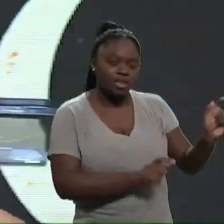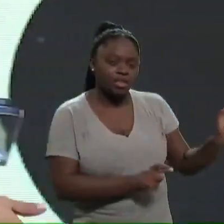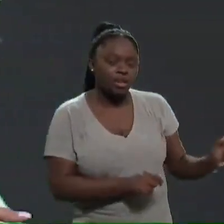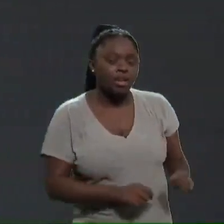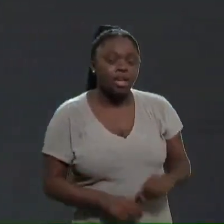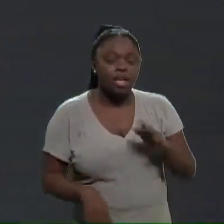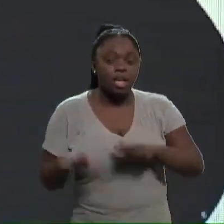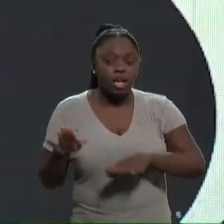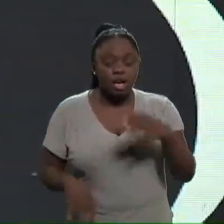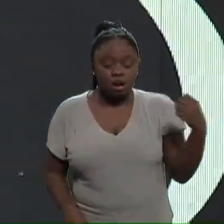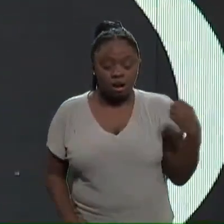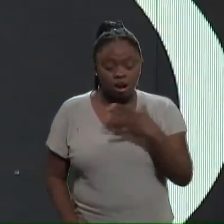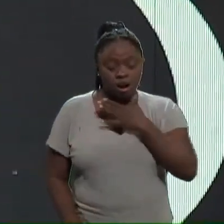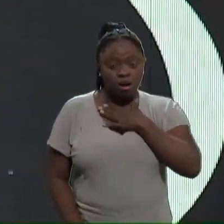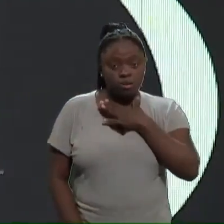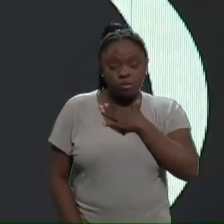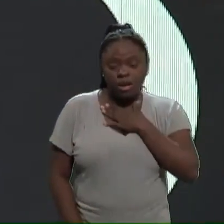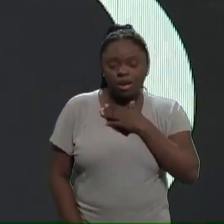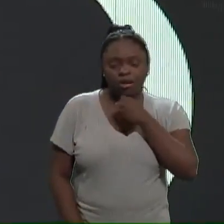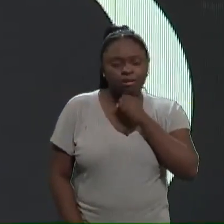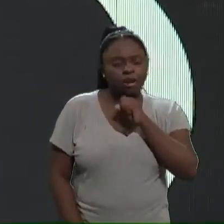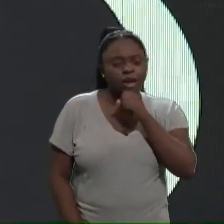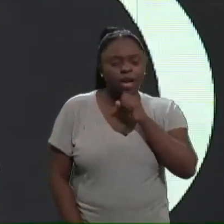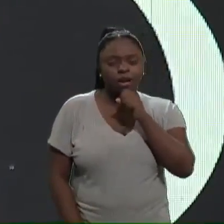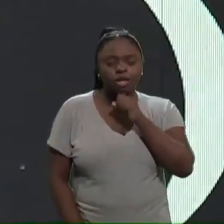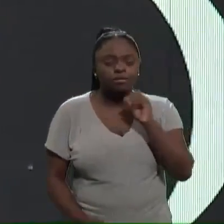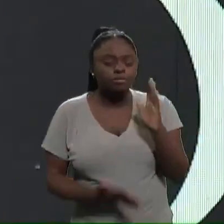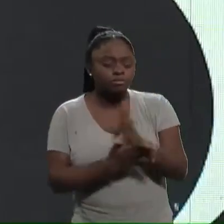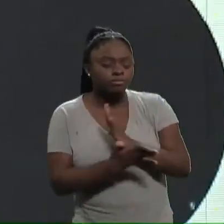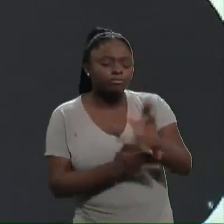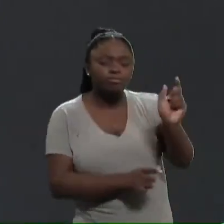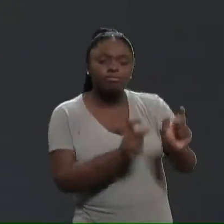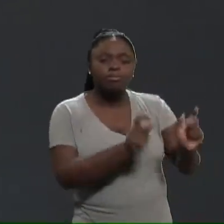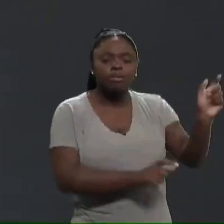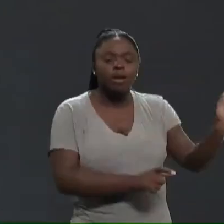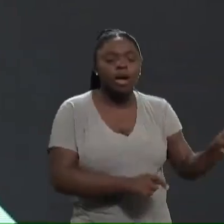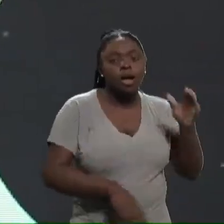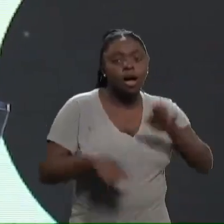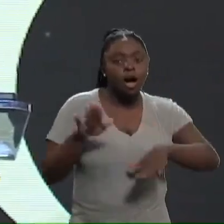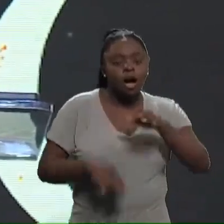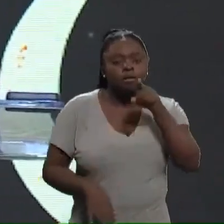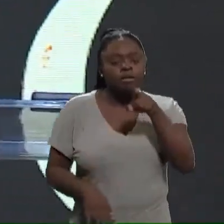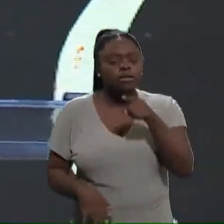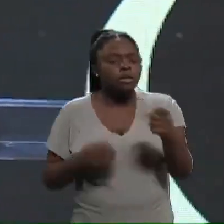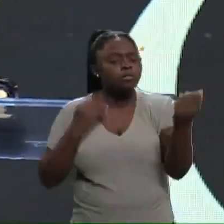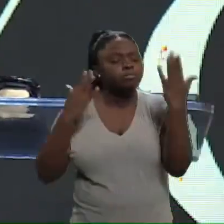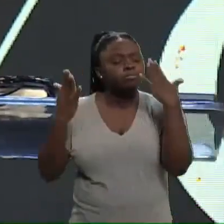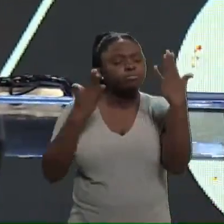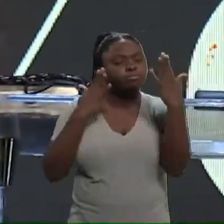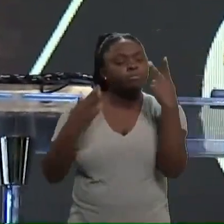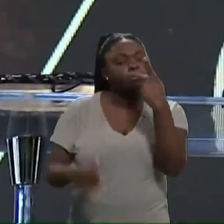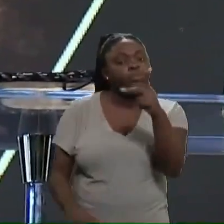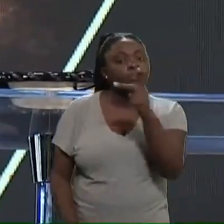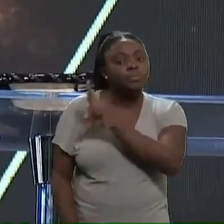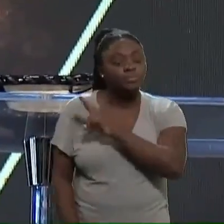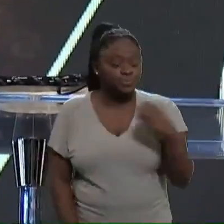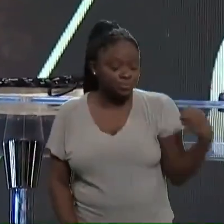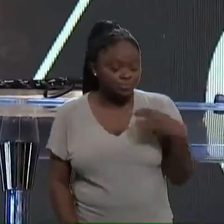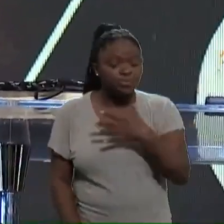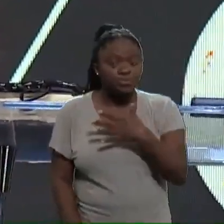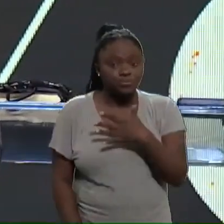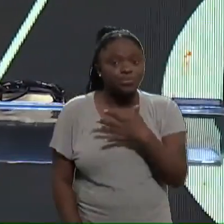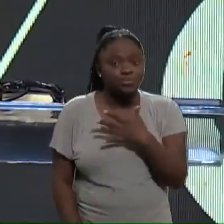Talvez o novo para mim é tão antigo para outras pessoas. Talvez você tenha comparado o seu novo